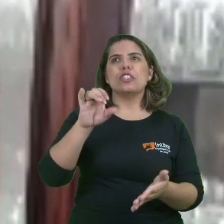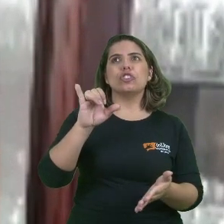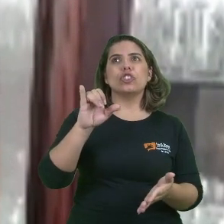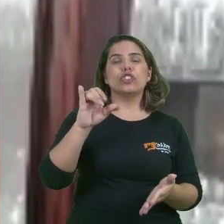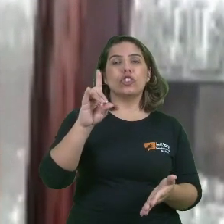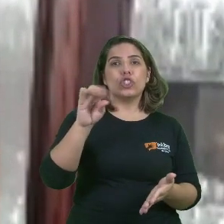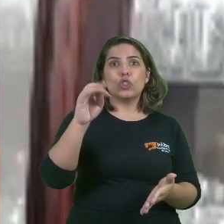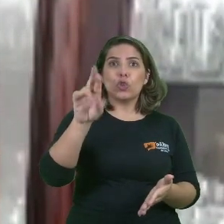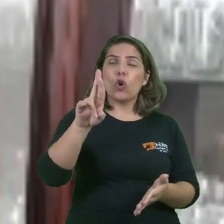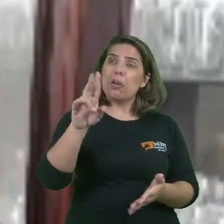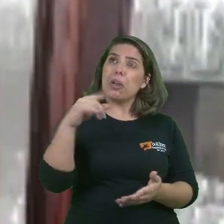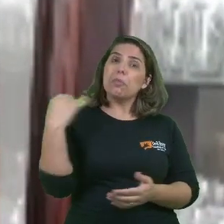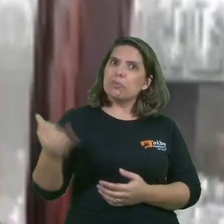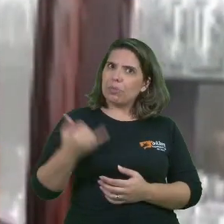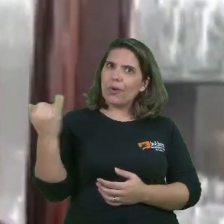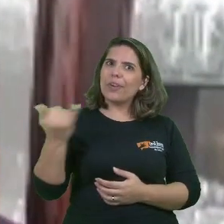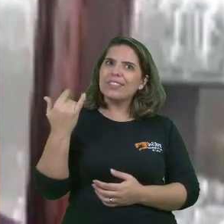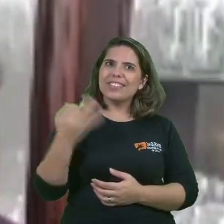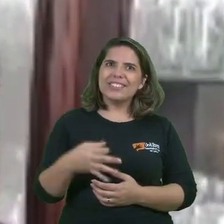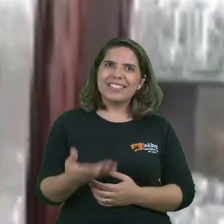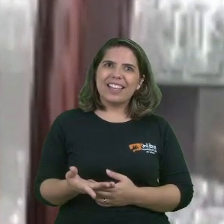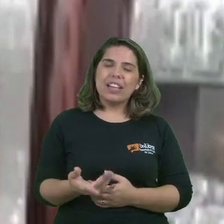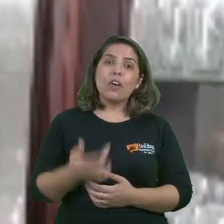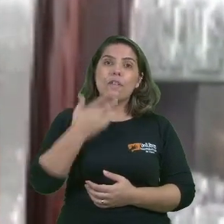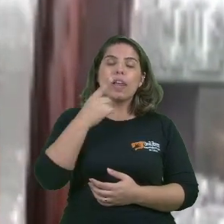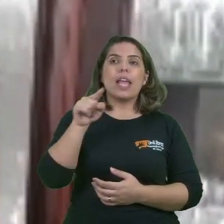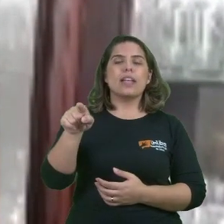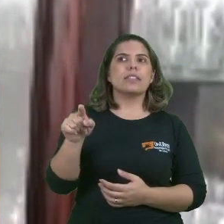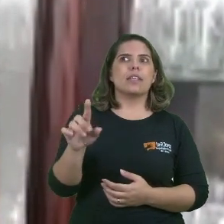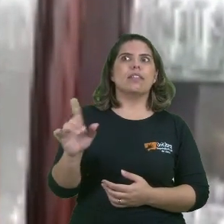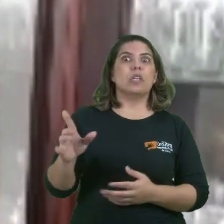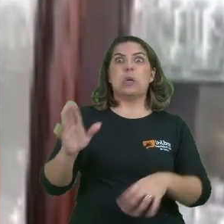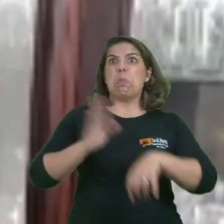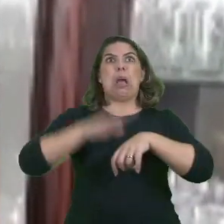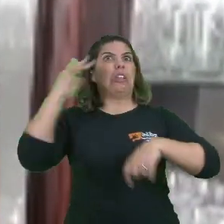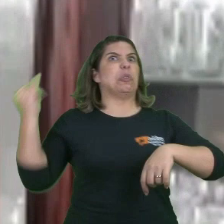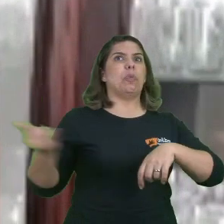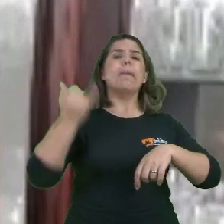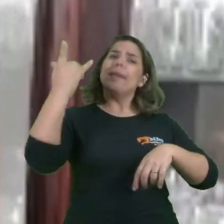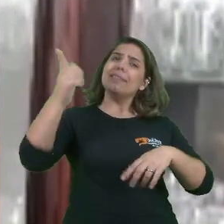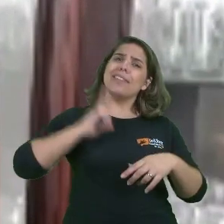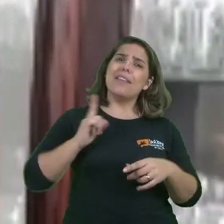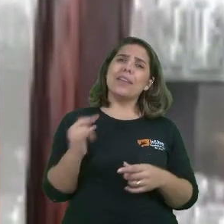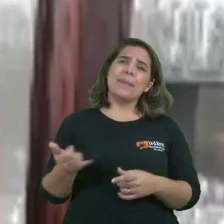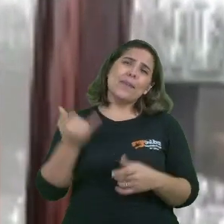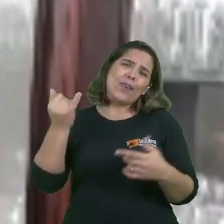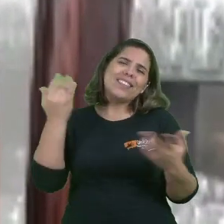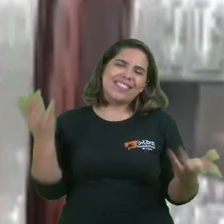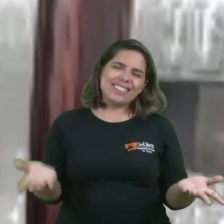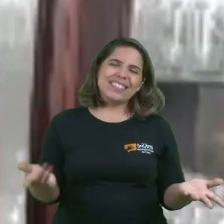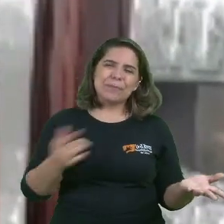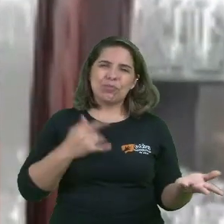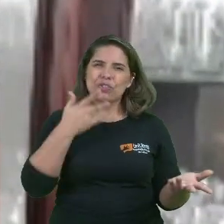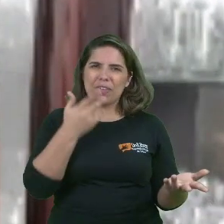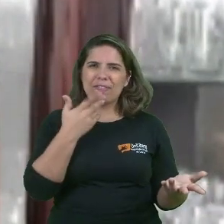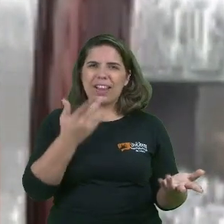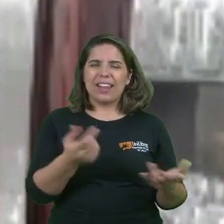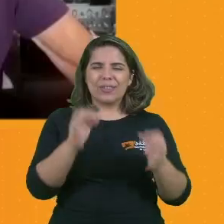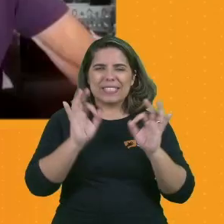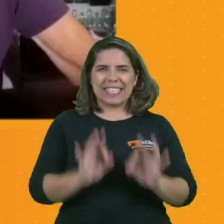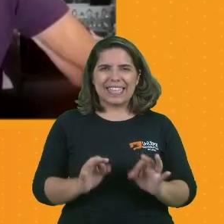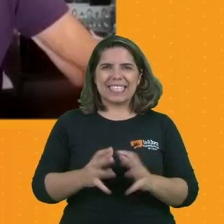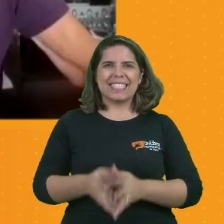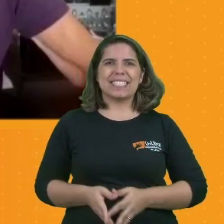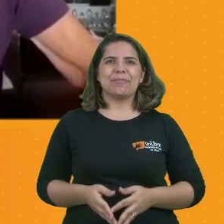são muito não diga que esta tenha sido tão importante materiais que importância comentar com